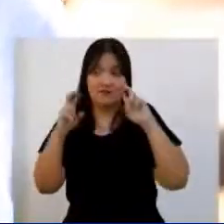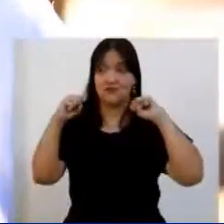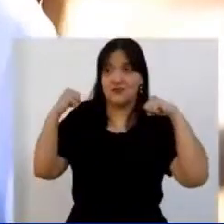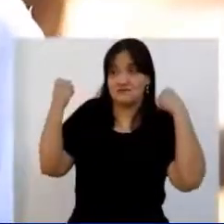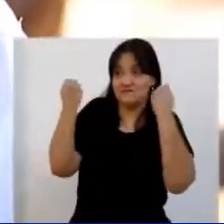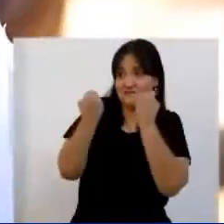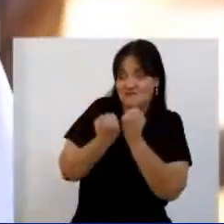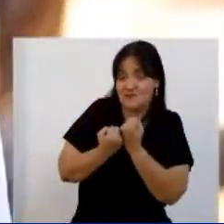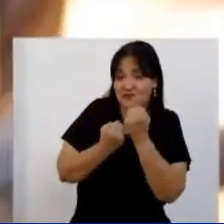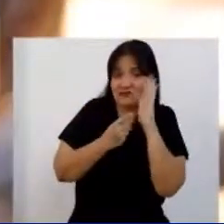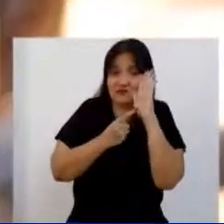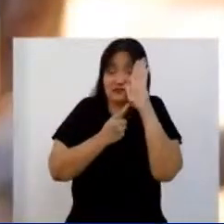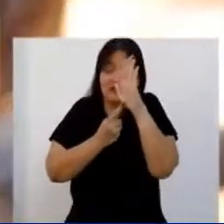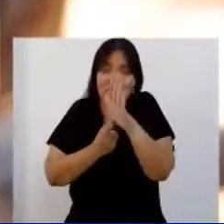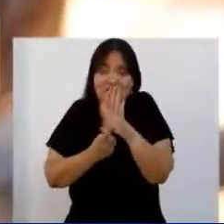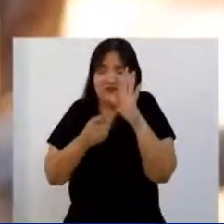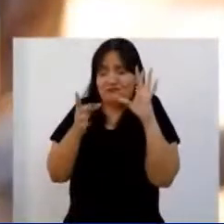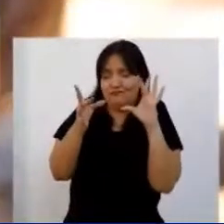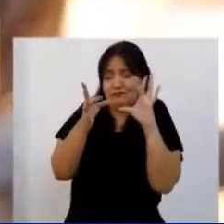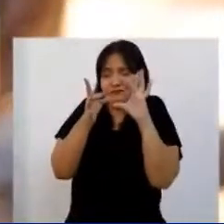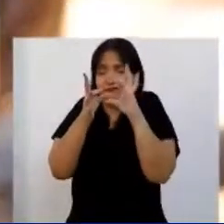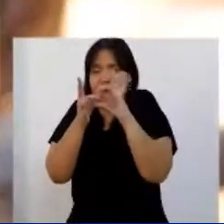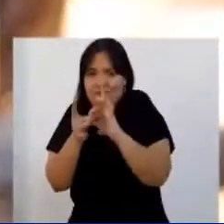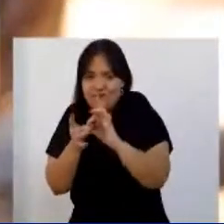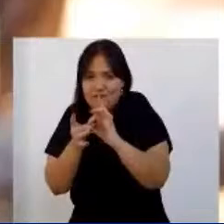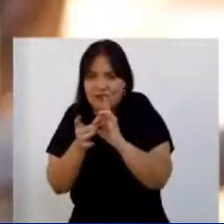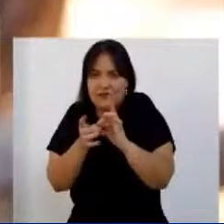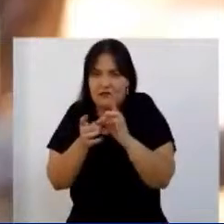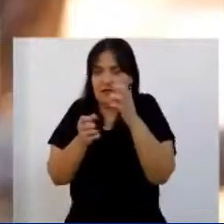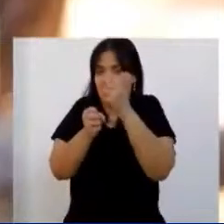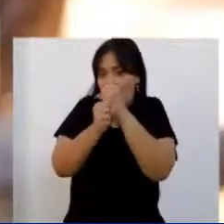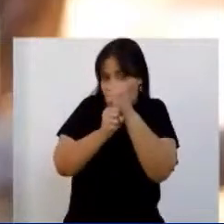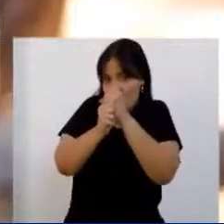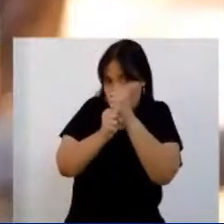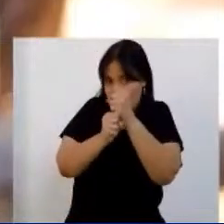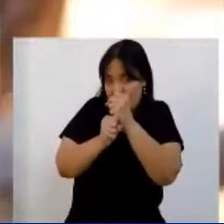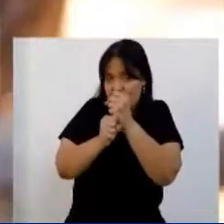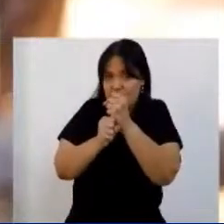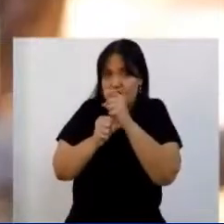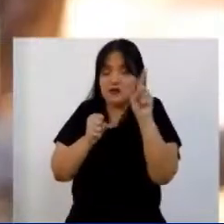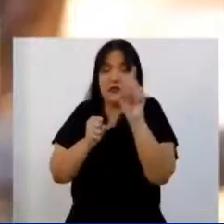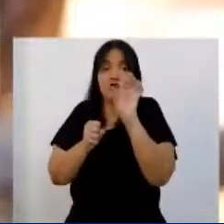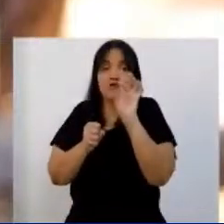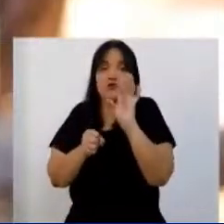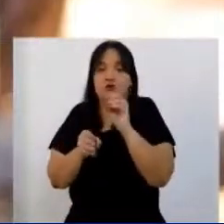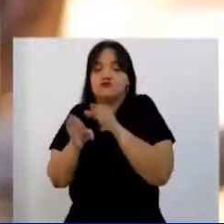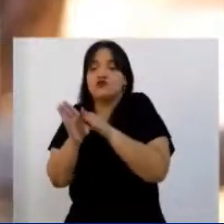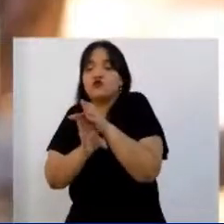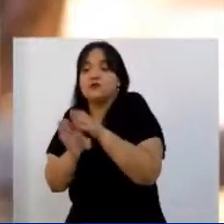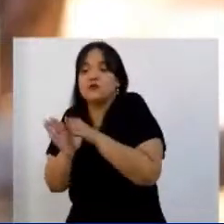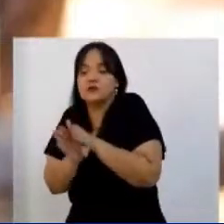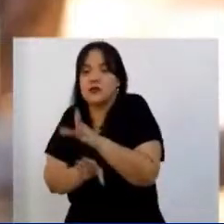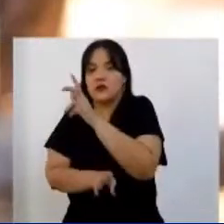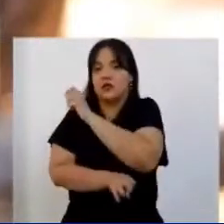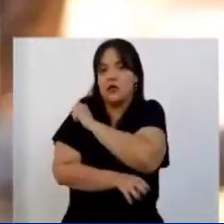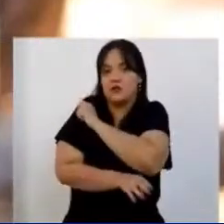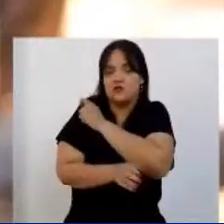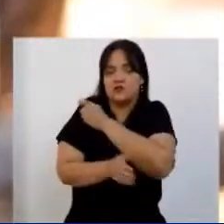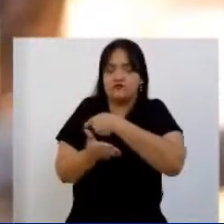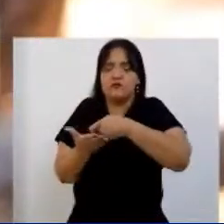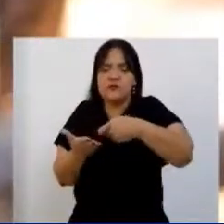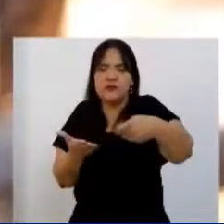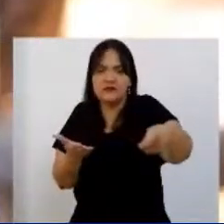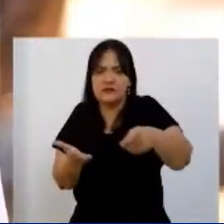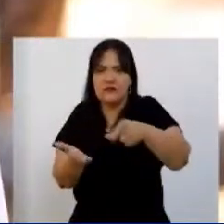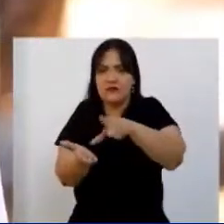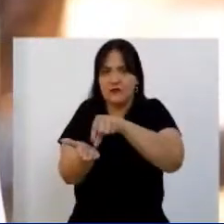Minha relação com o simpósio é uma relação que eu ouso dizer que é íntima, né? Há alguns anos eu já não só